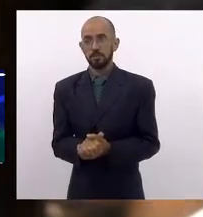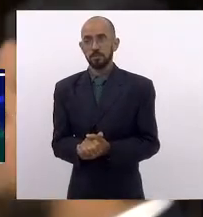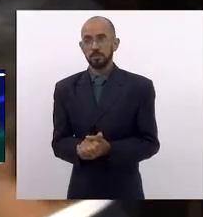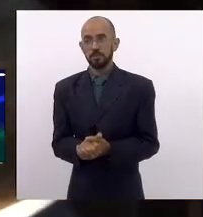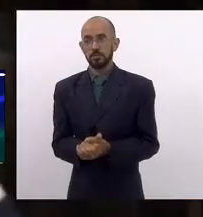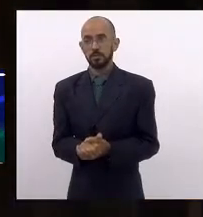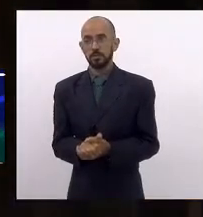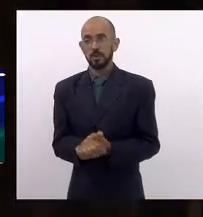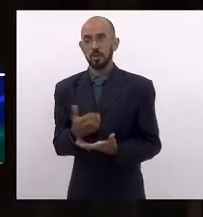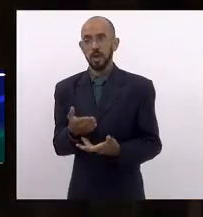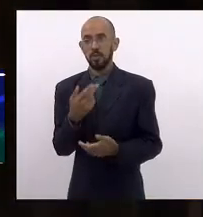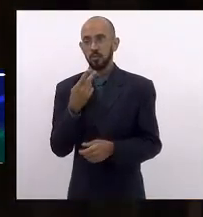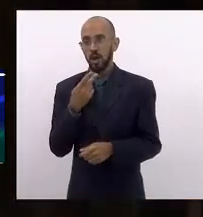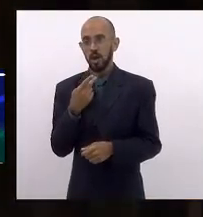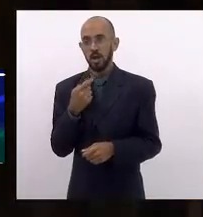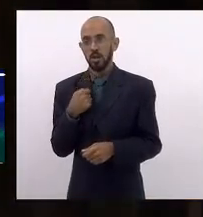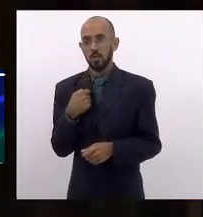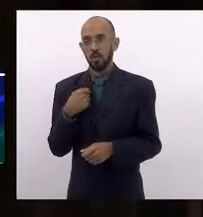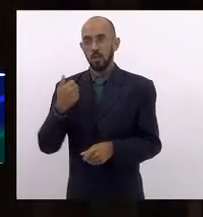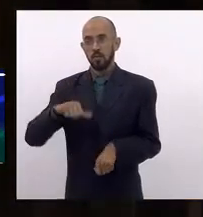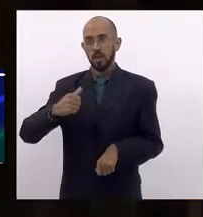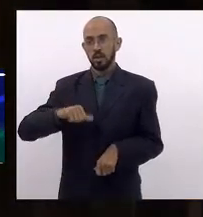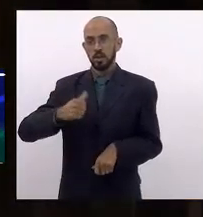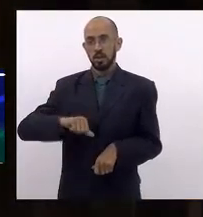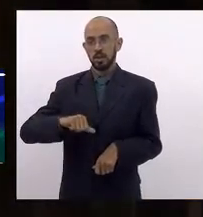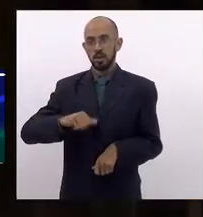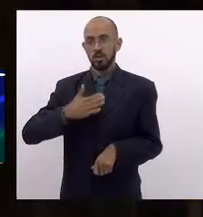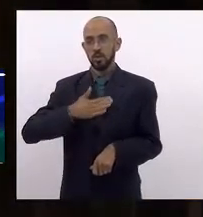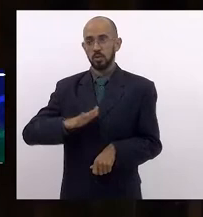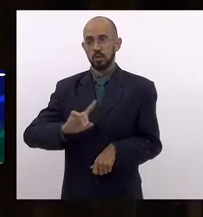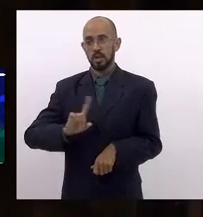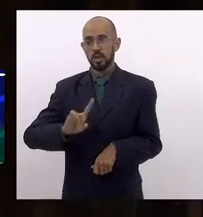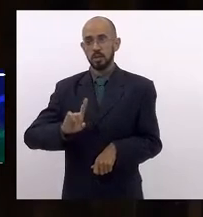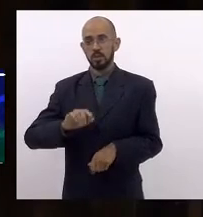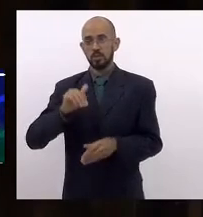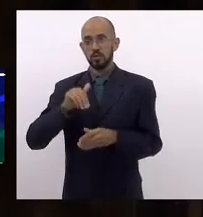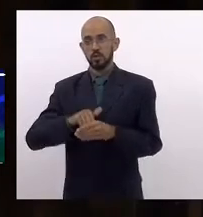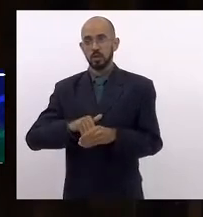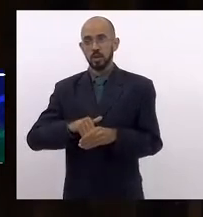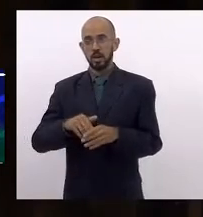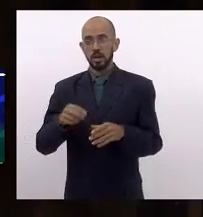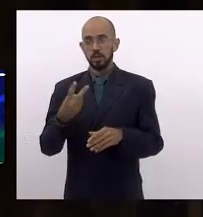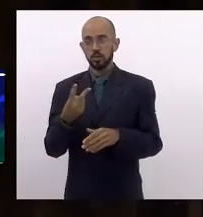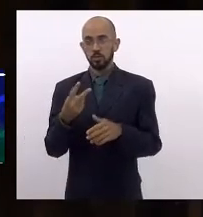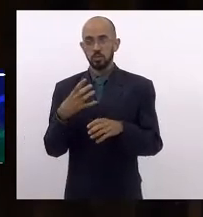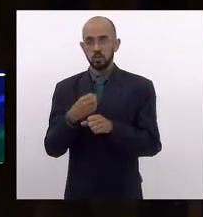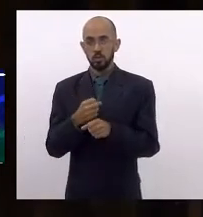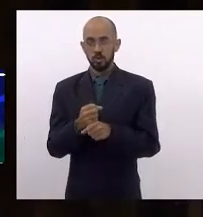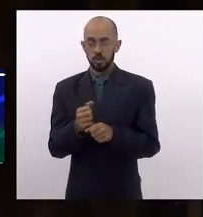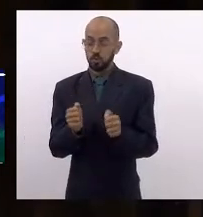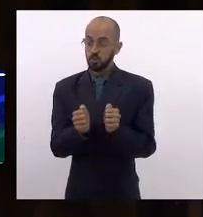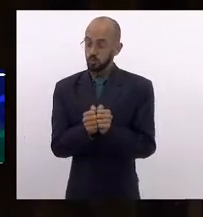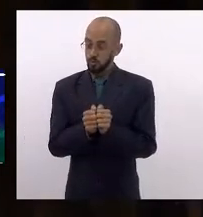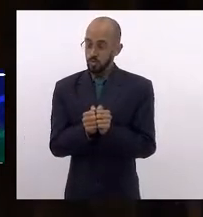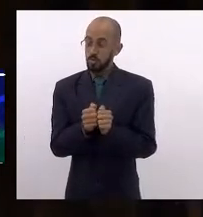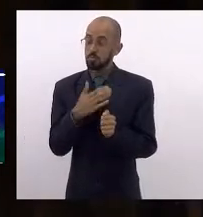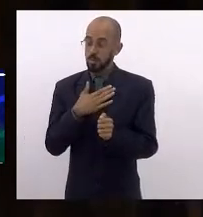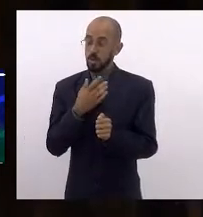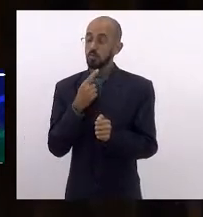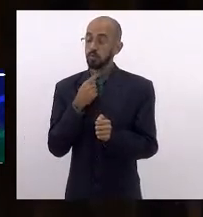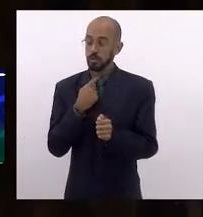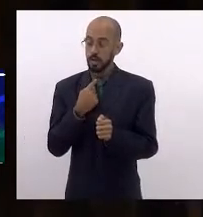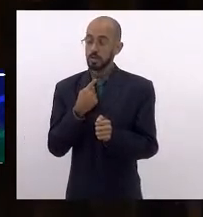eu analisei não gostaria de poder voltar de duas contas juntas a minha vontade